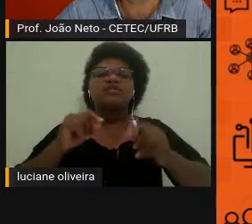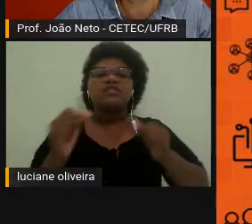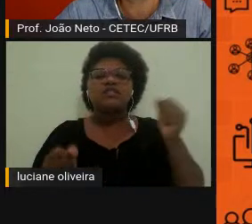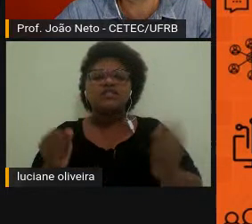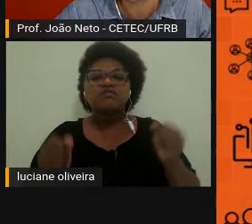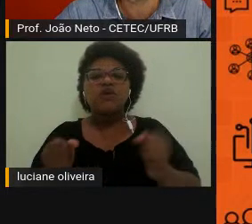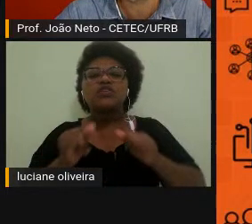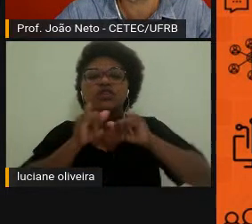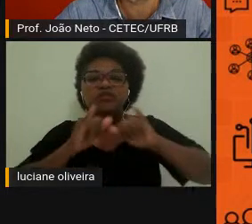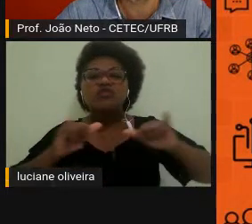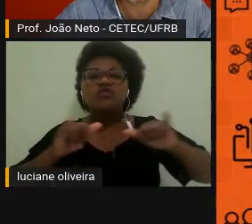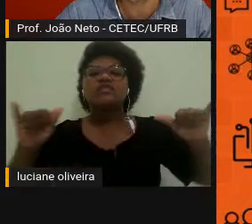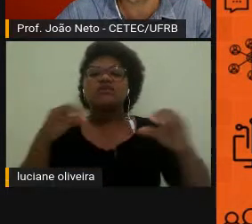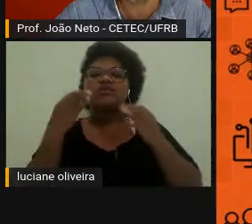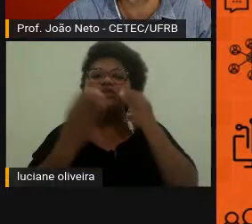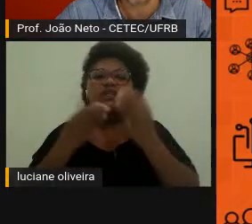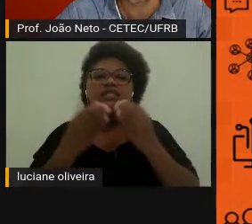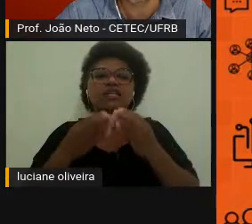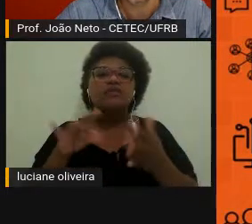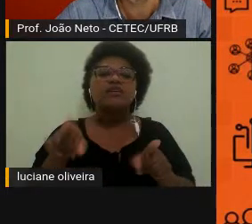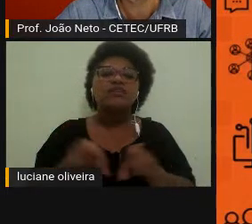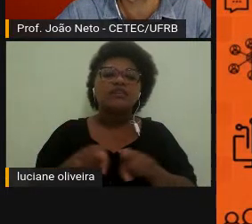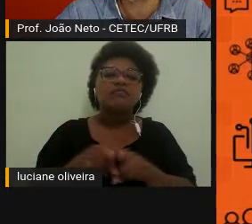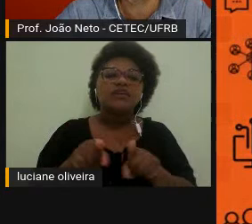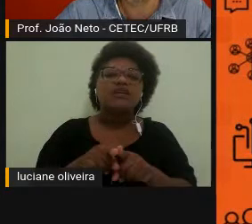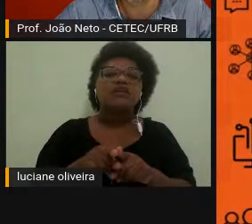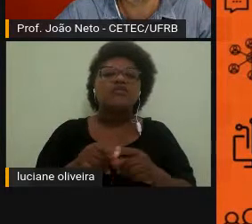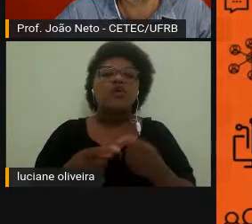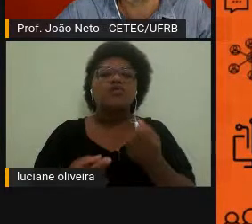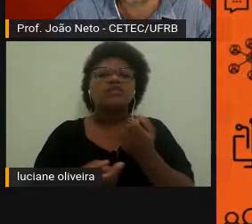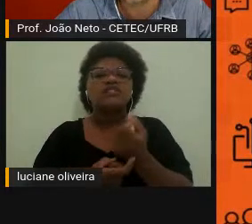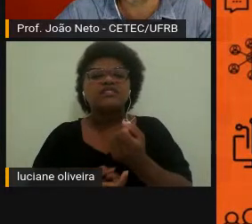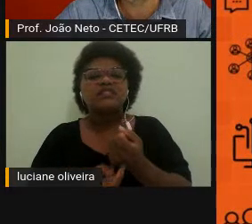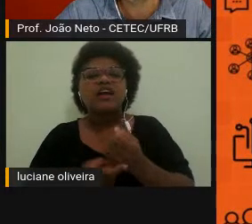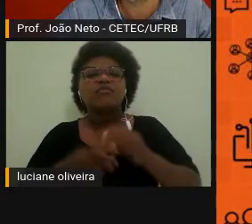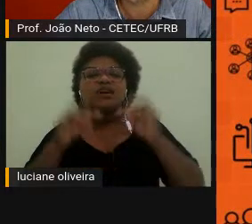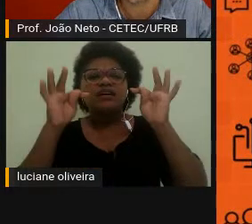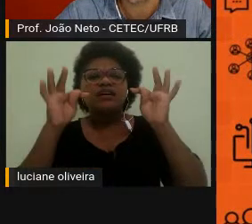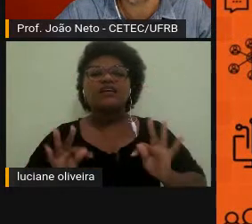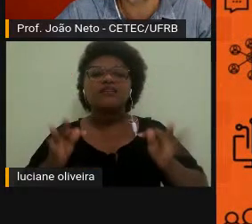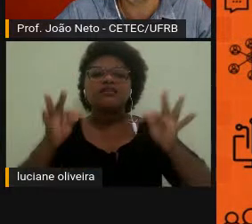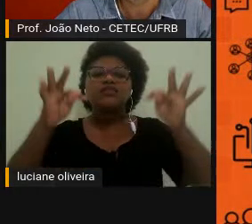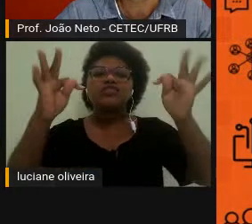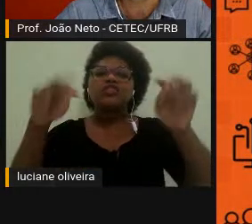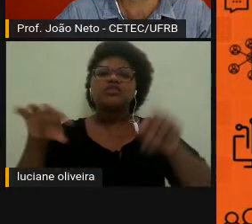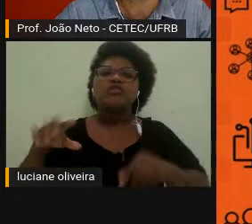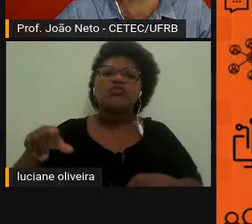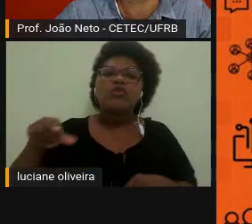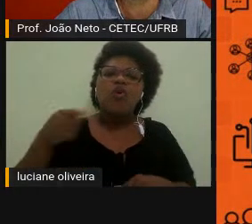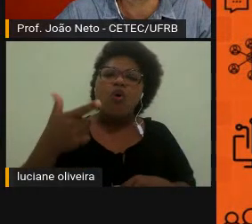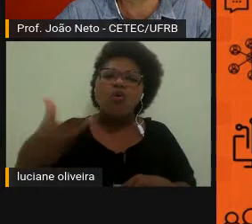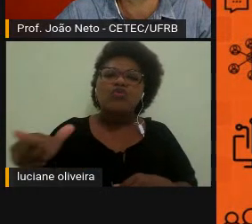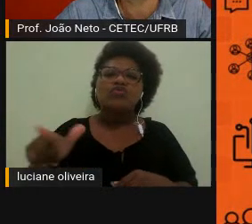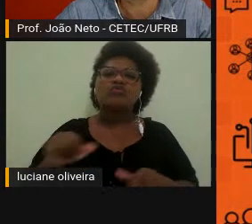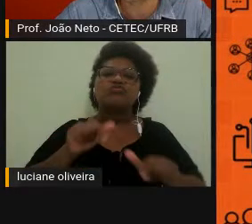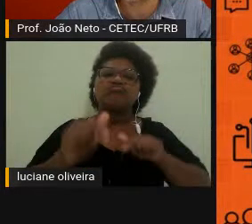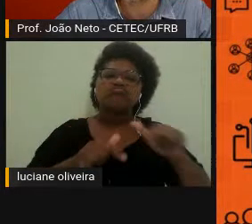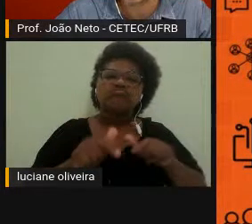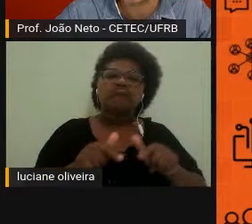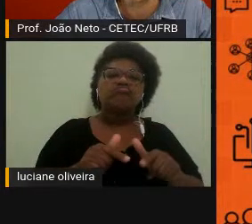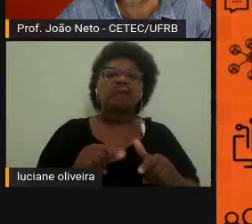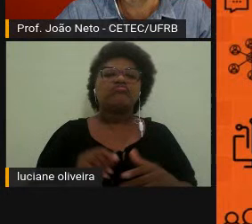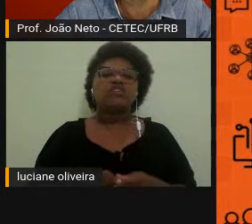como de outros serviços e instalações abertos ao público de uso público ou privado de uso coletivo tanto na zona urbana